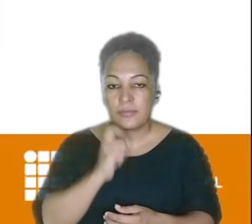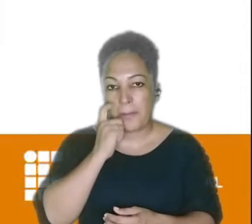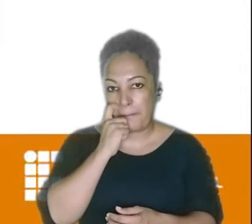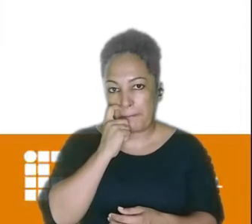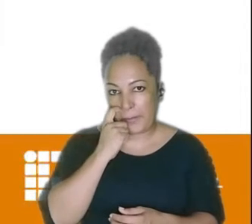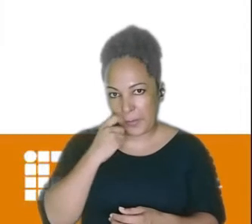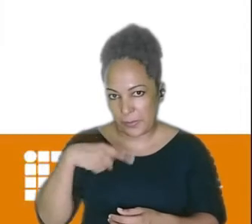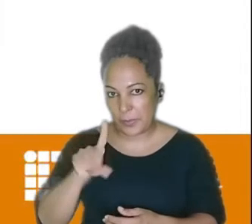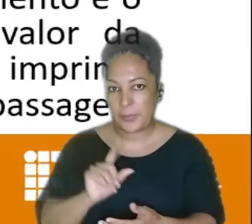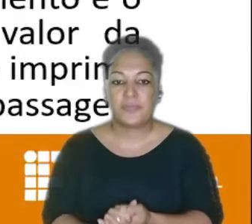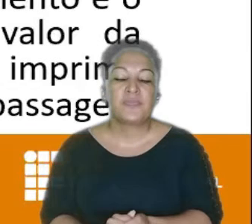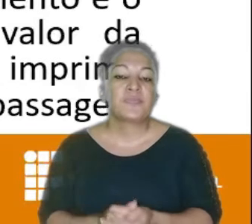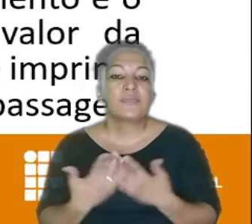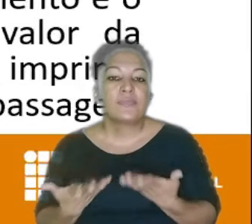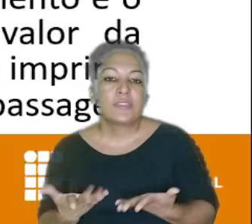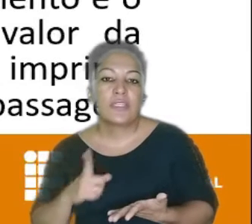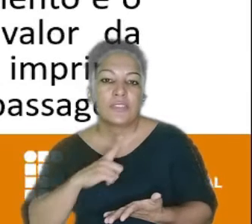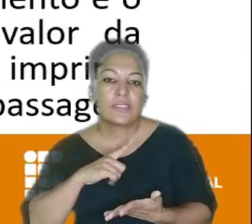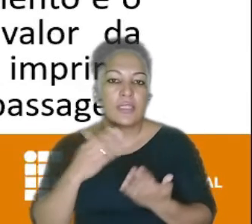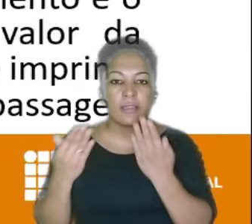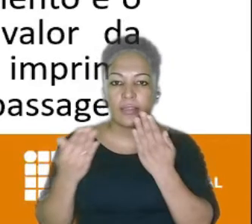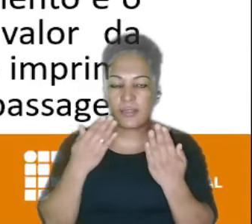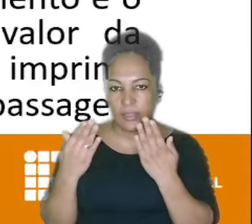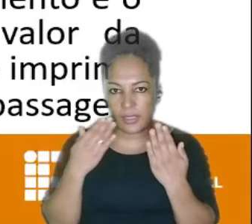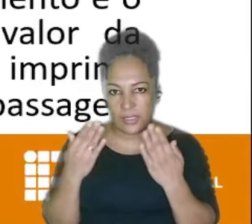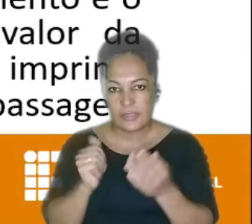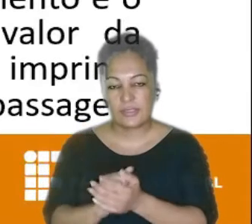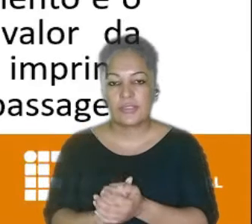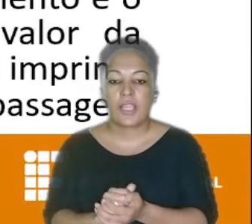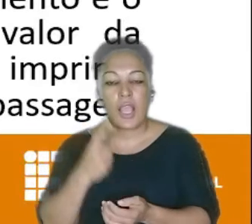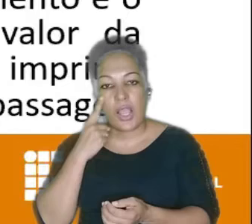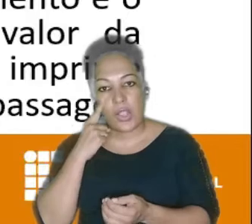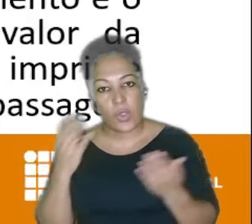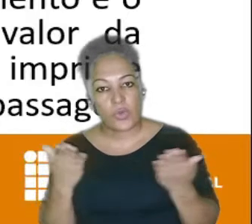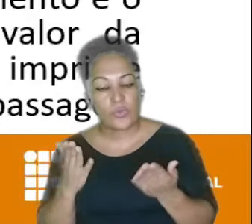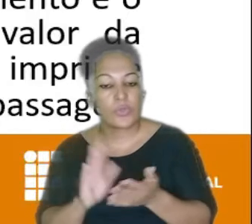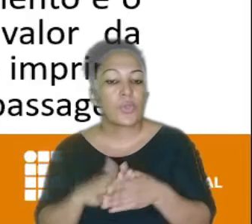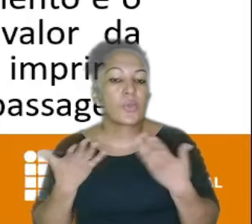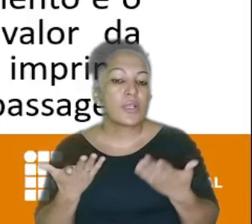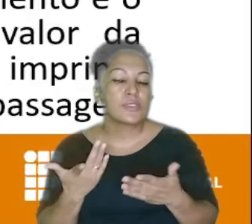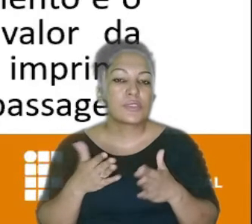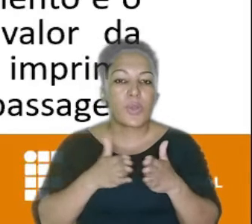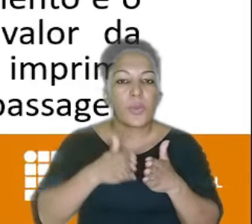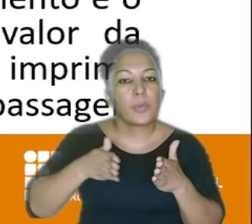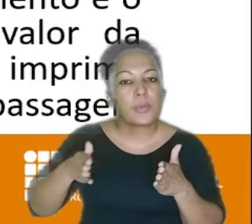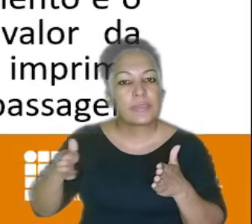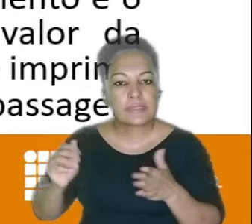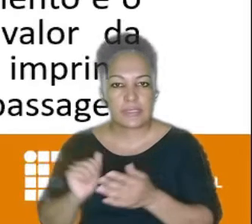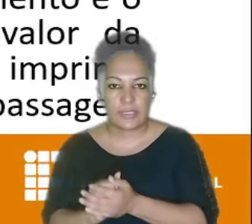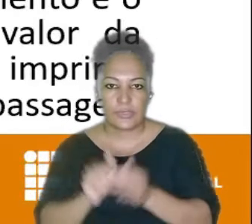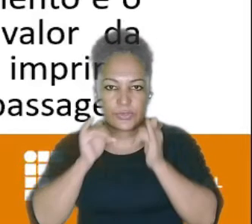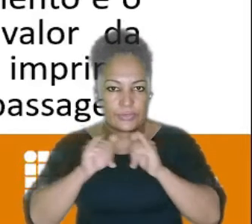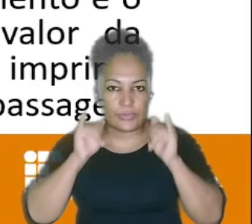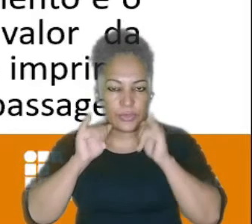Beleza? Então, vamos tocar o barco? Então tá, então aqui está a nossa análise de caso e vamos então identificar quais são os